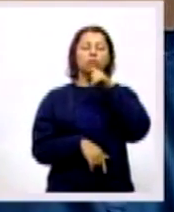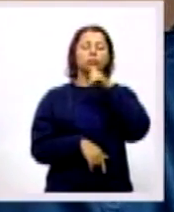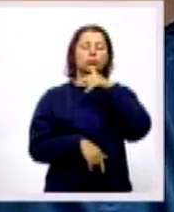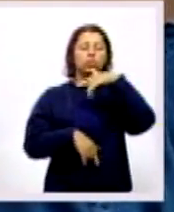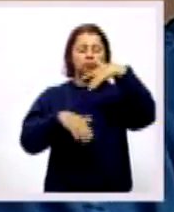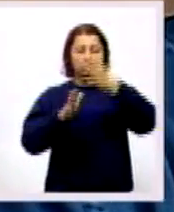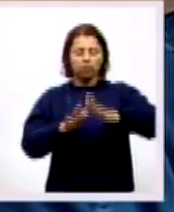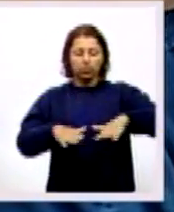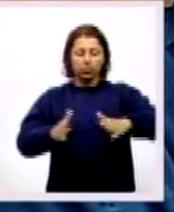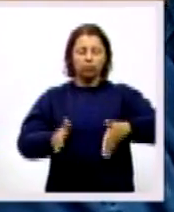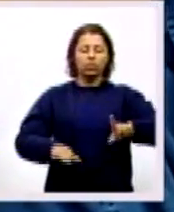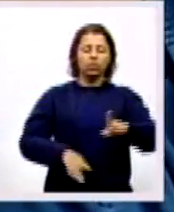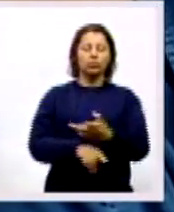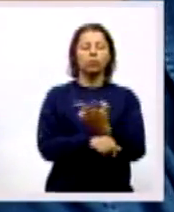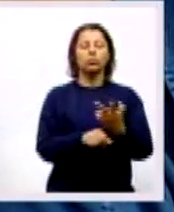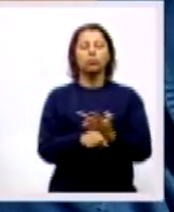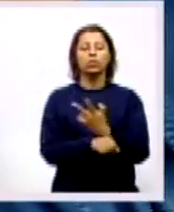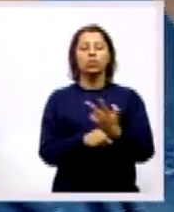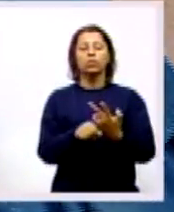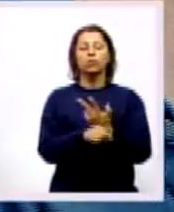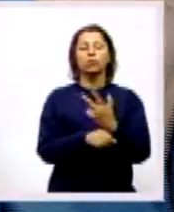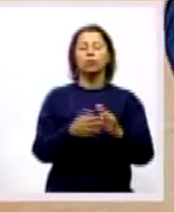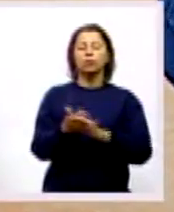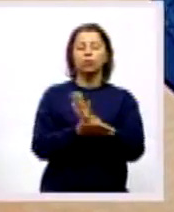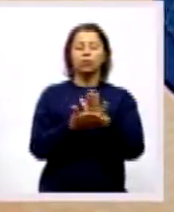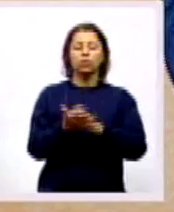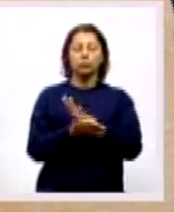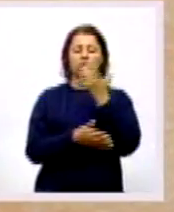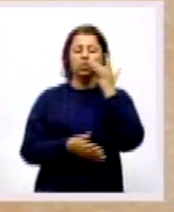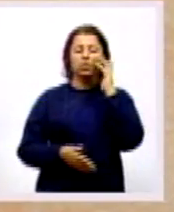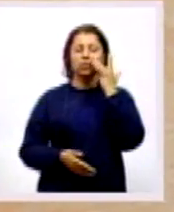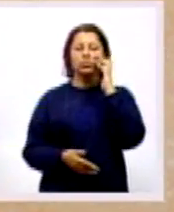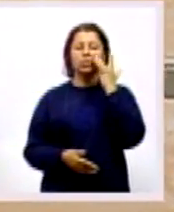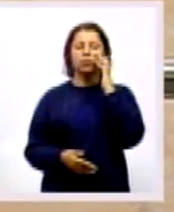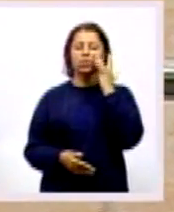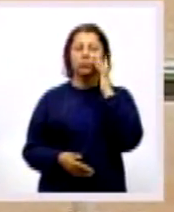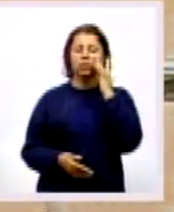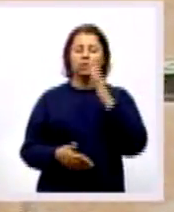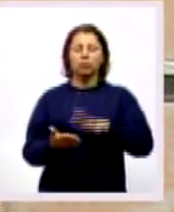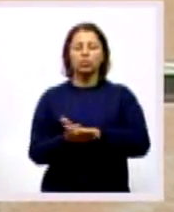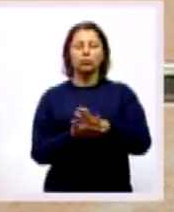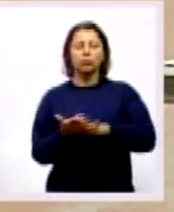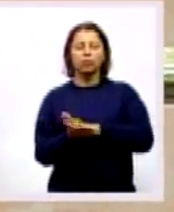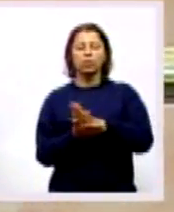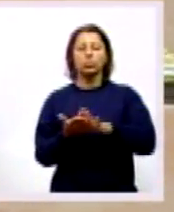não buscaste nem sábios nem